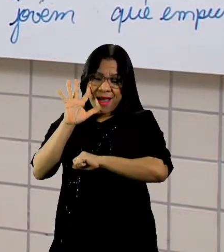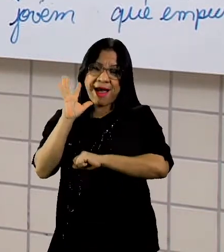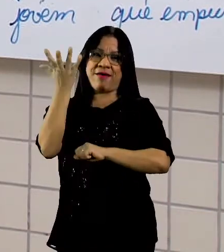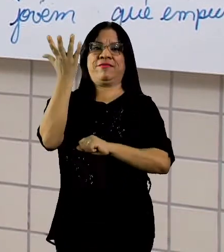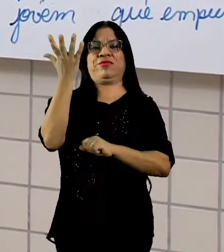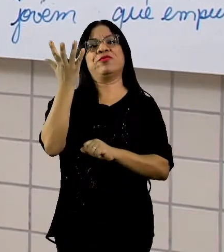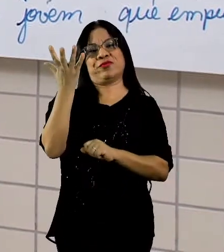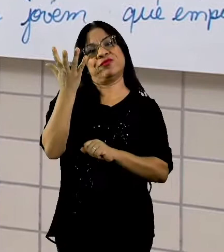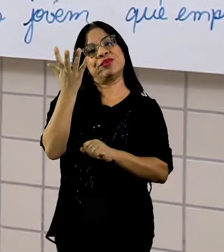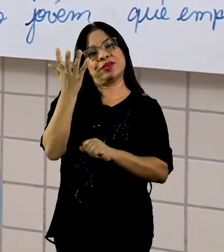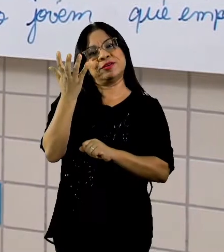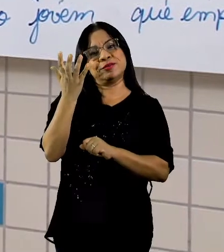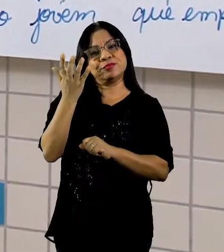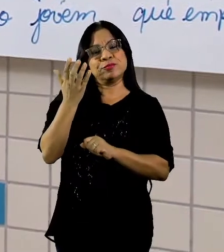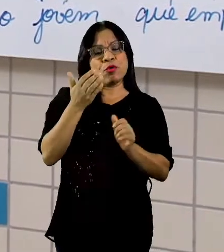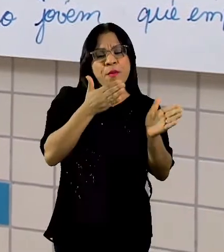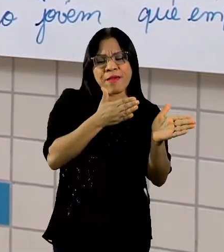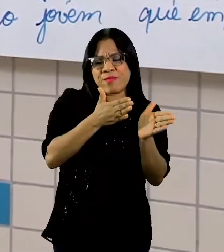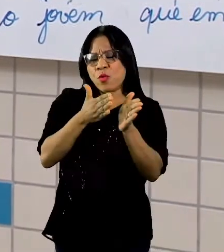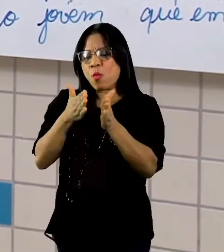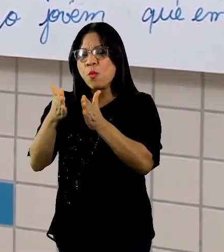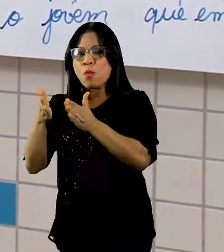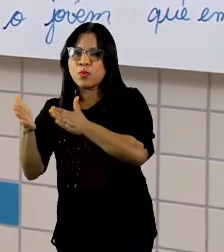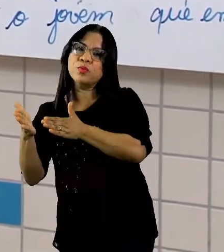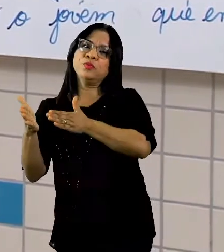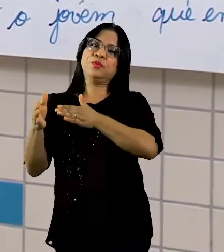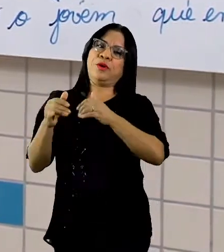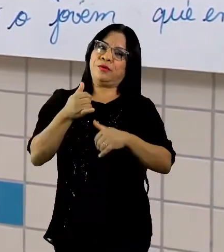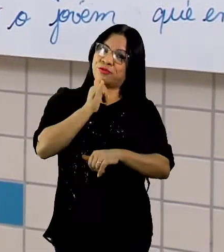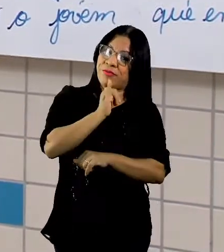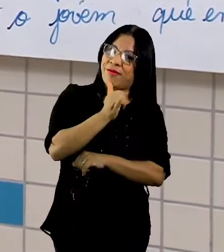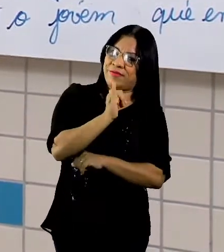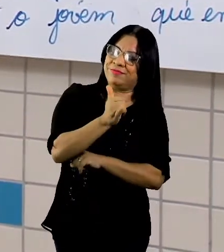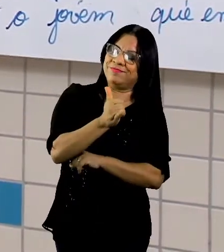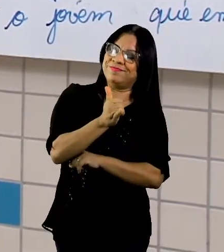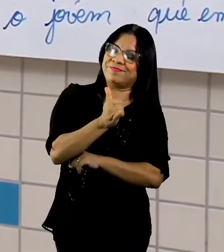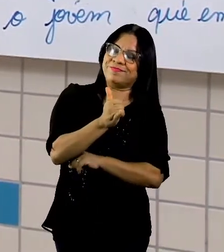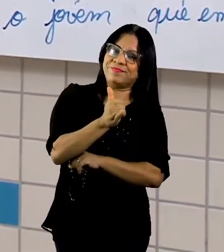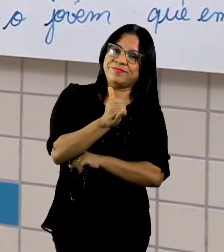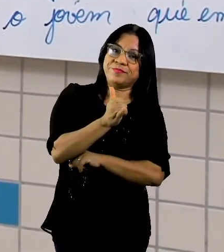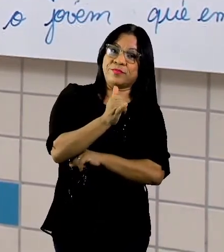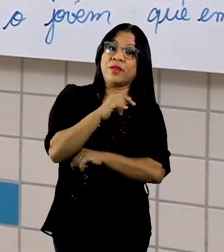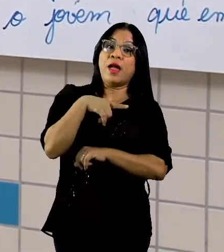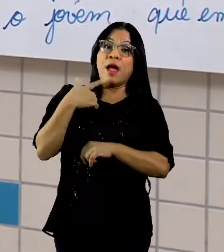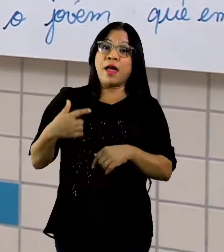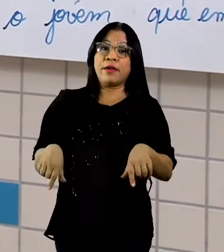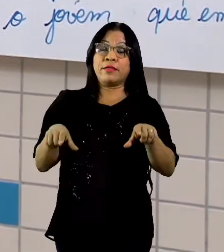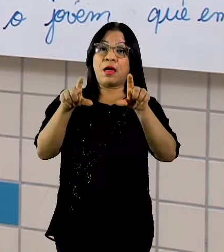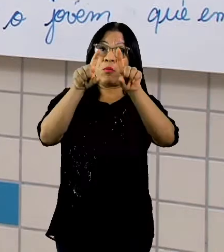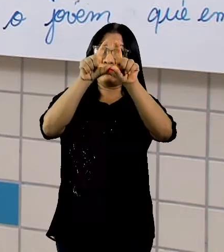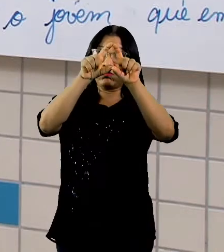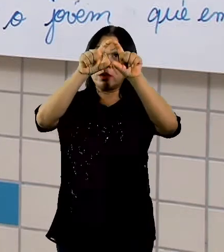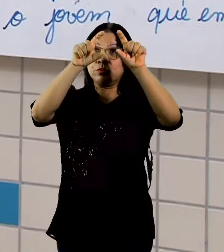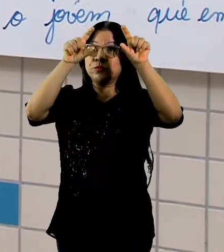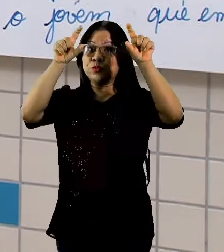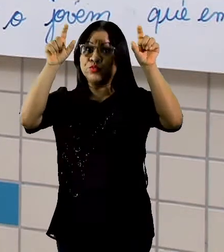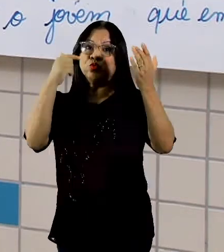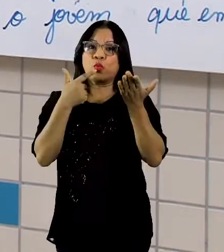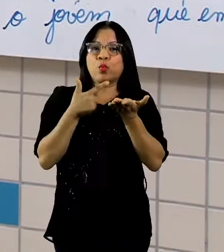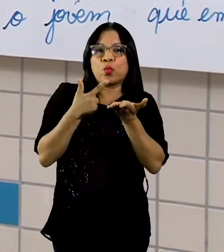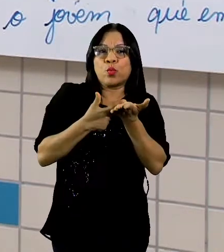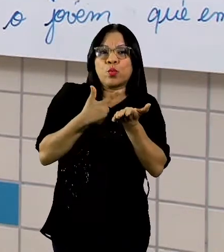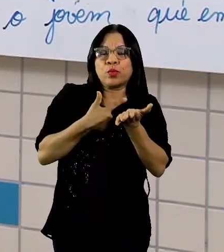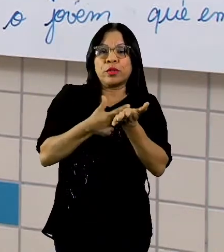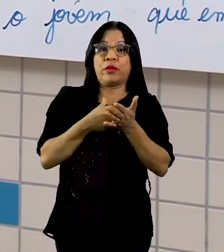resolvido durante a narrativa. E, pelo título do livro, dá para perceber que a Ilha